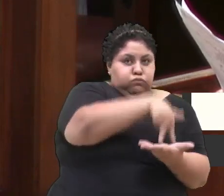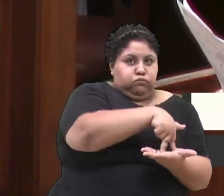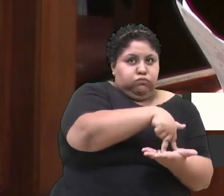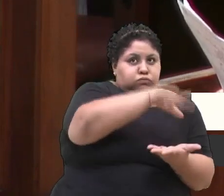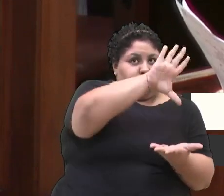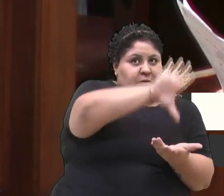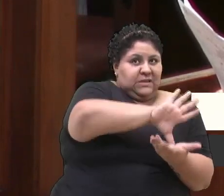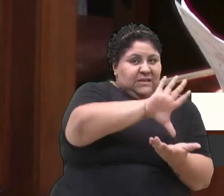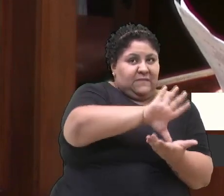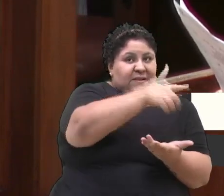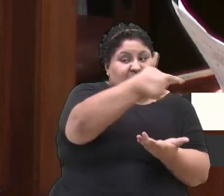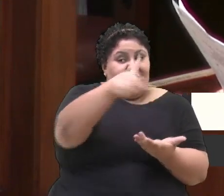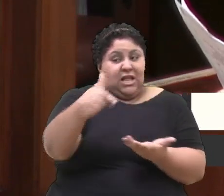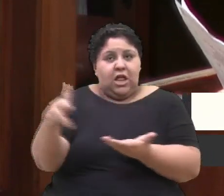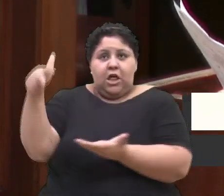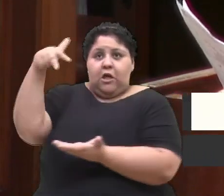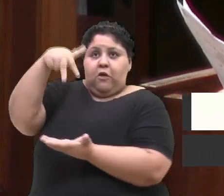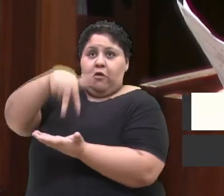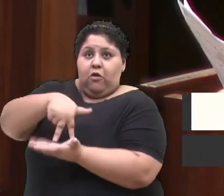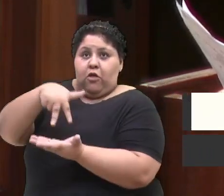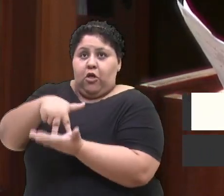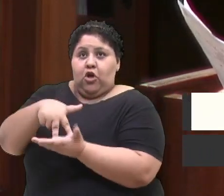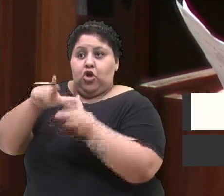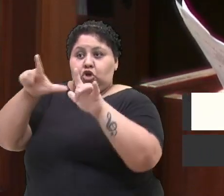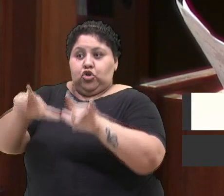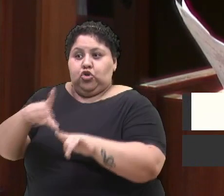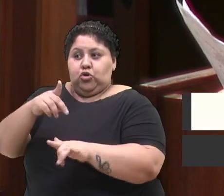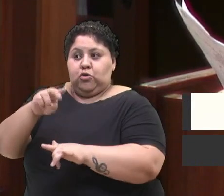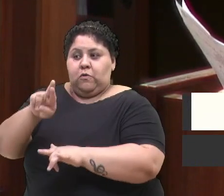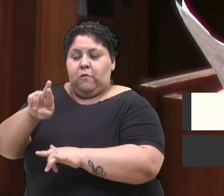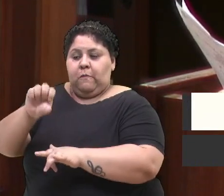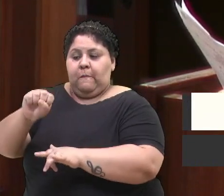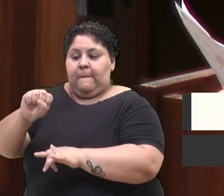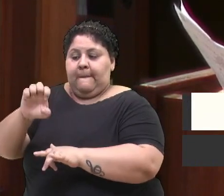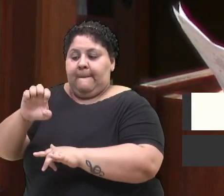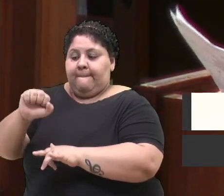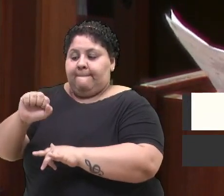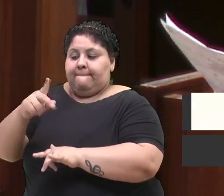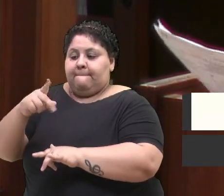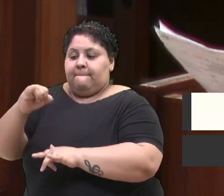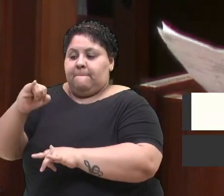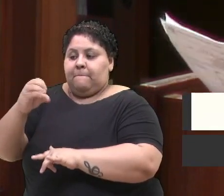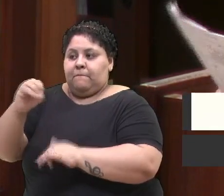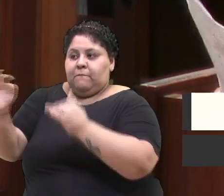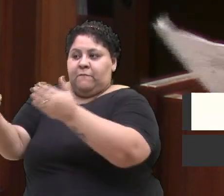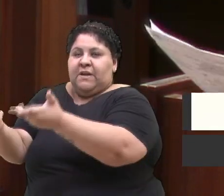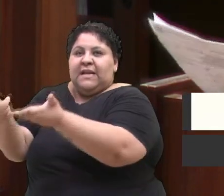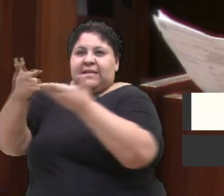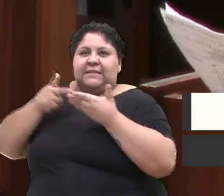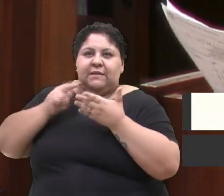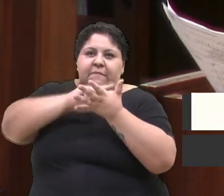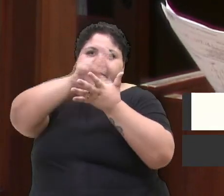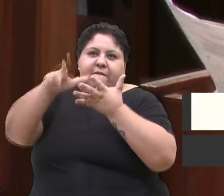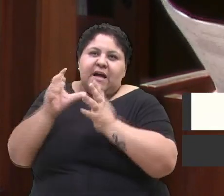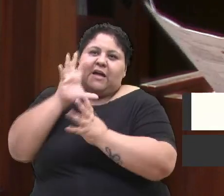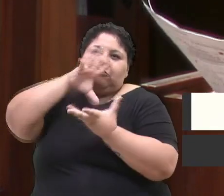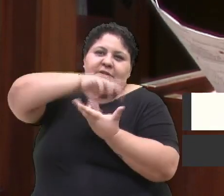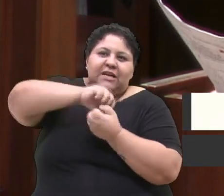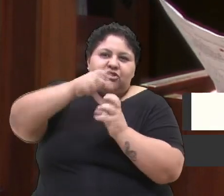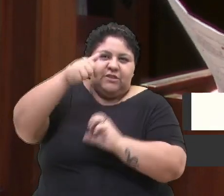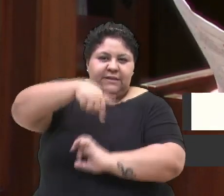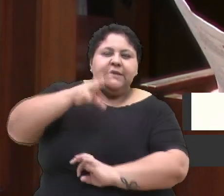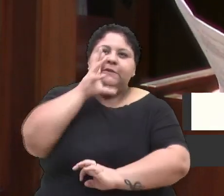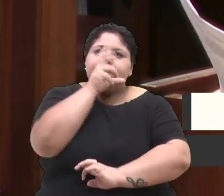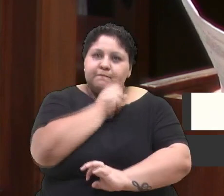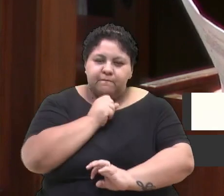na Vila dos Presépios, onde vai receber diversos artistas nesse sábado,